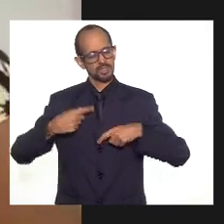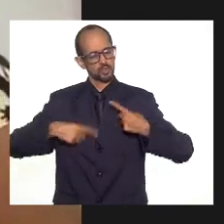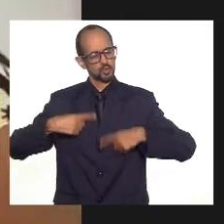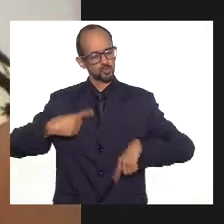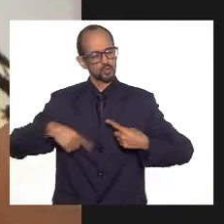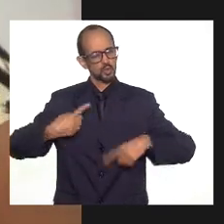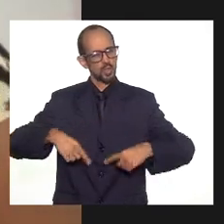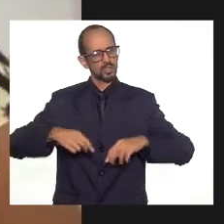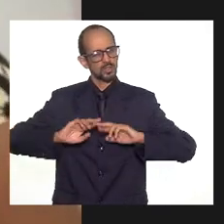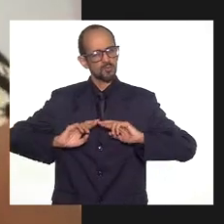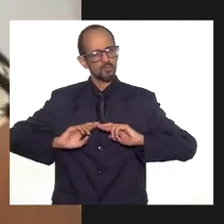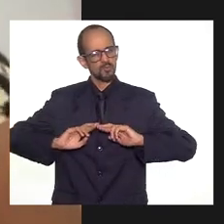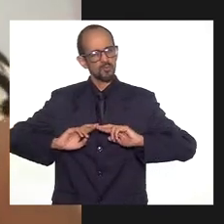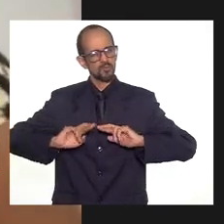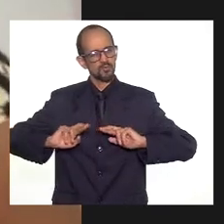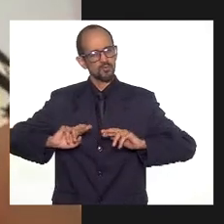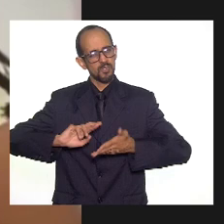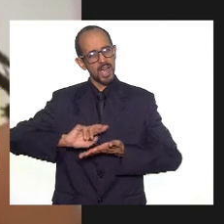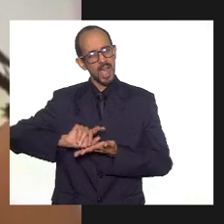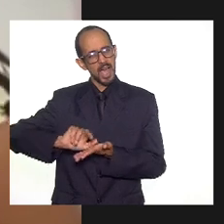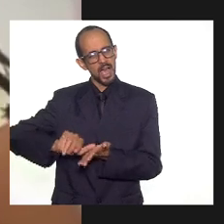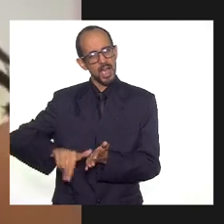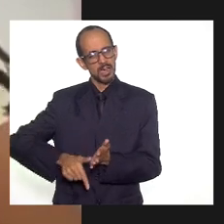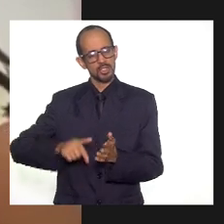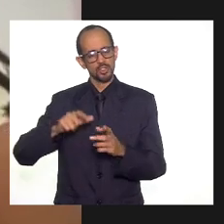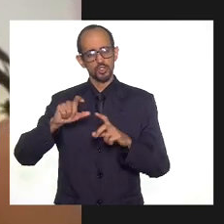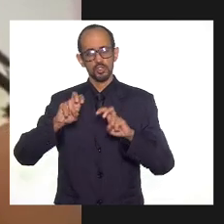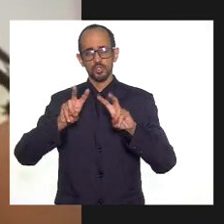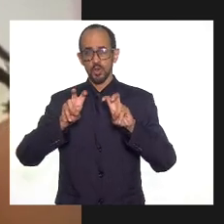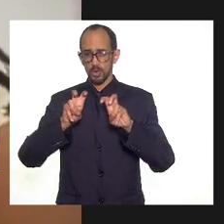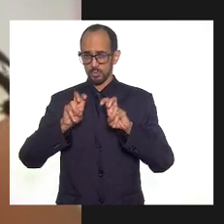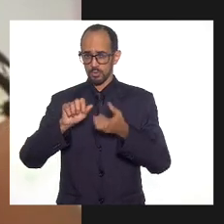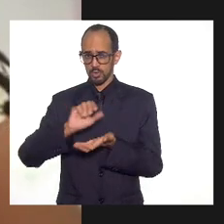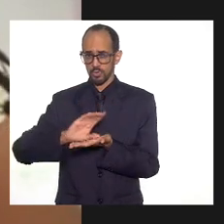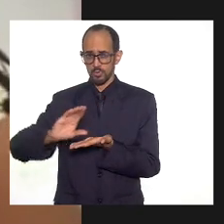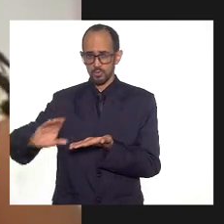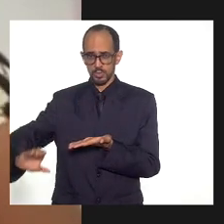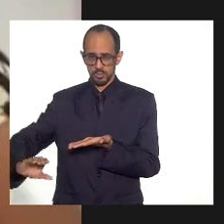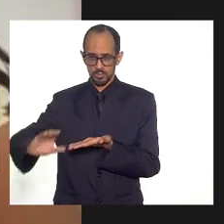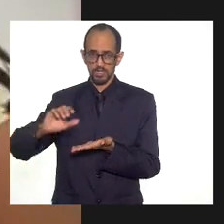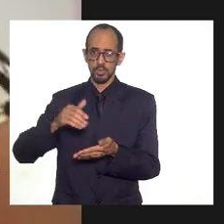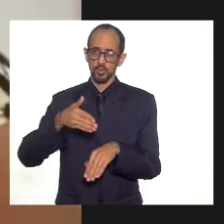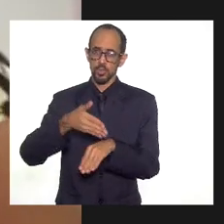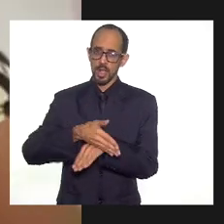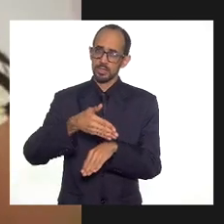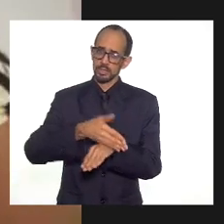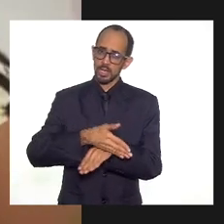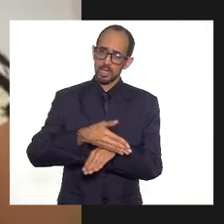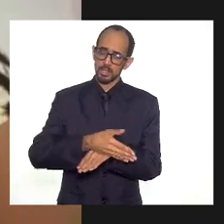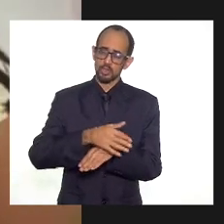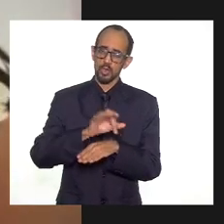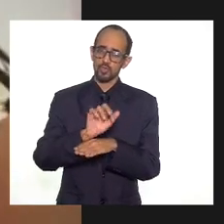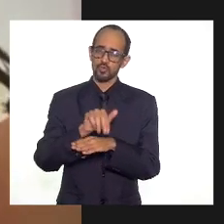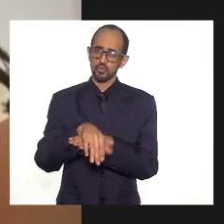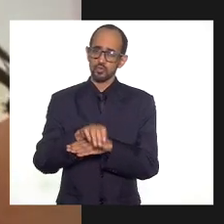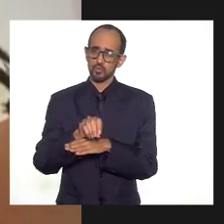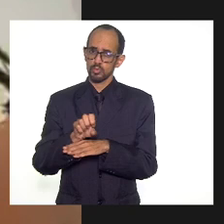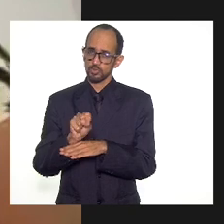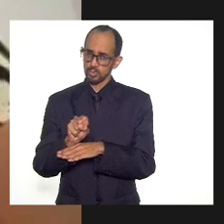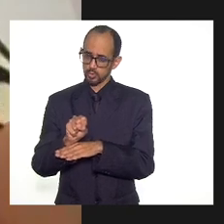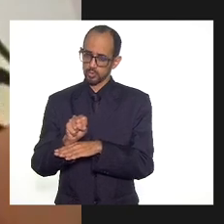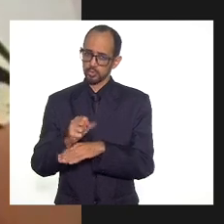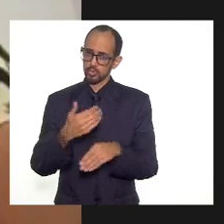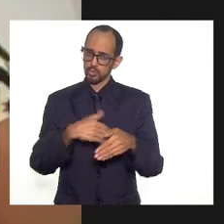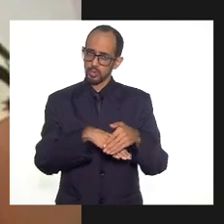com relação ao investimento e, enfim, ao acesso que os fundos hoje estão